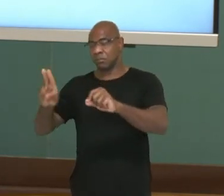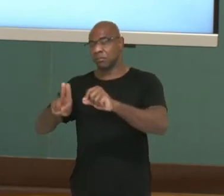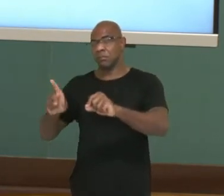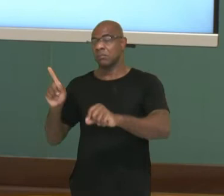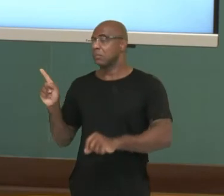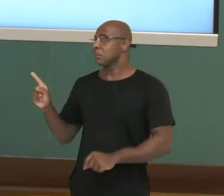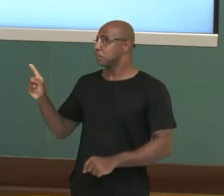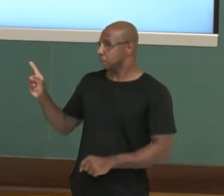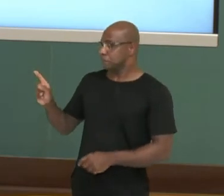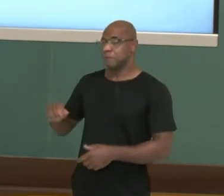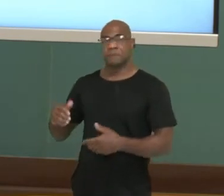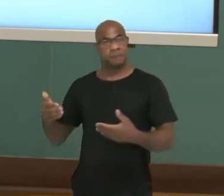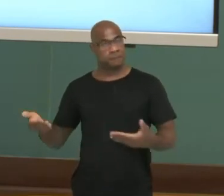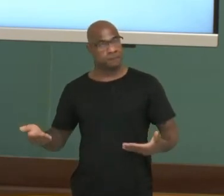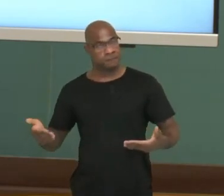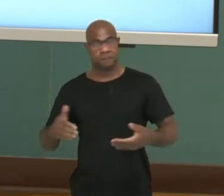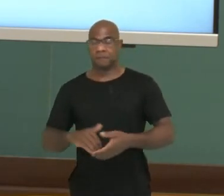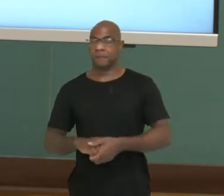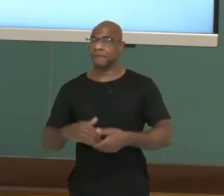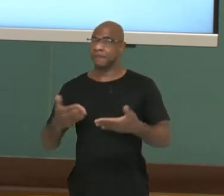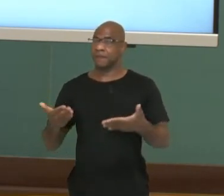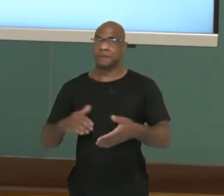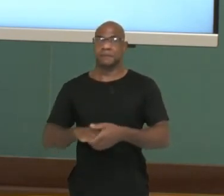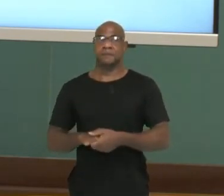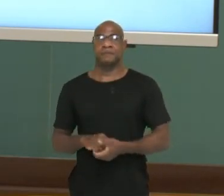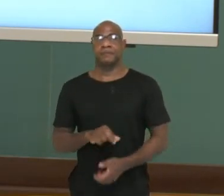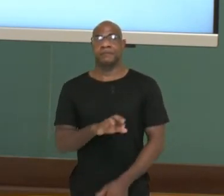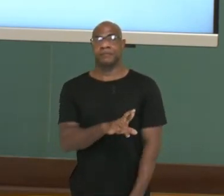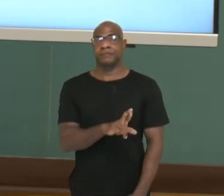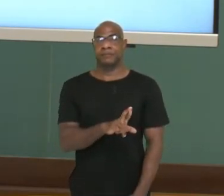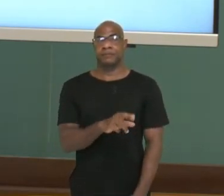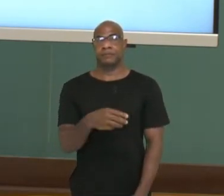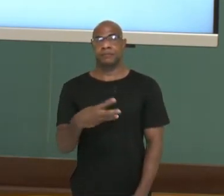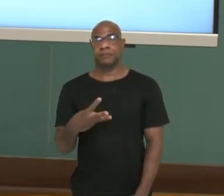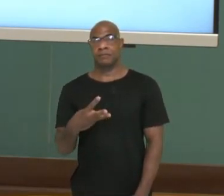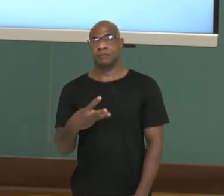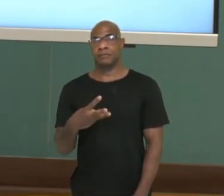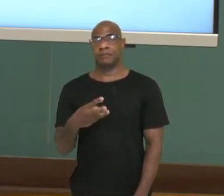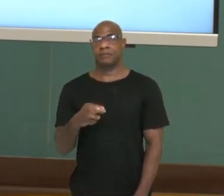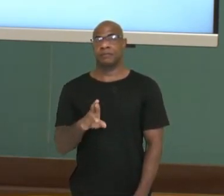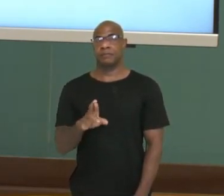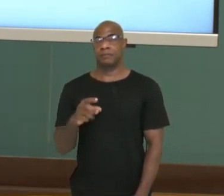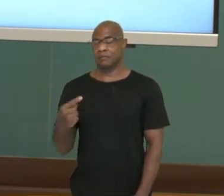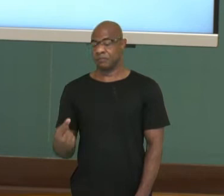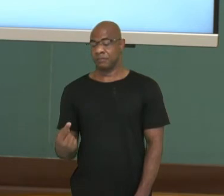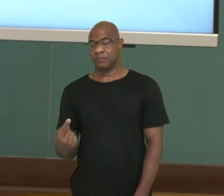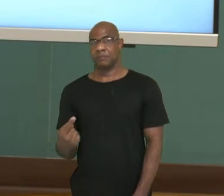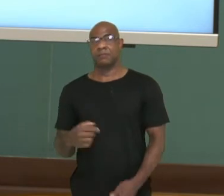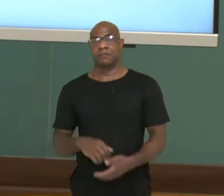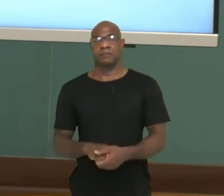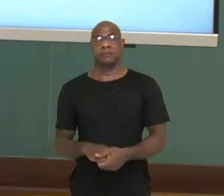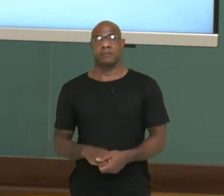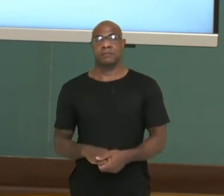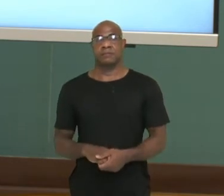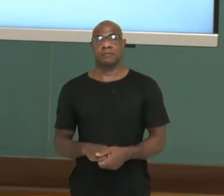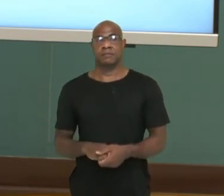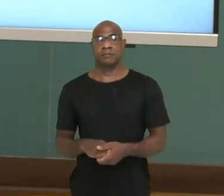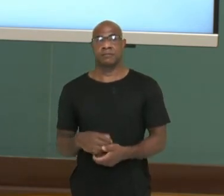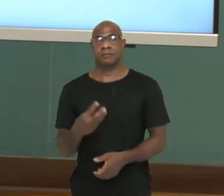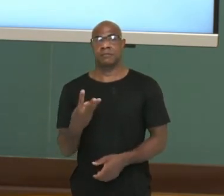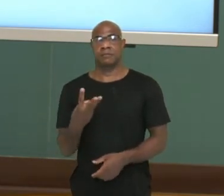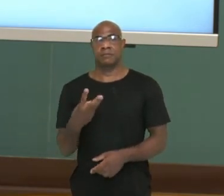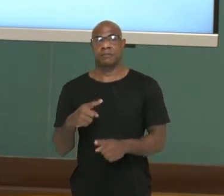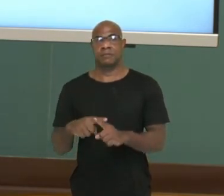resistência interna. Resistência externa é 3, resistência interna é 1, né? Então vai ficar 3 mais 1, 4.